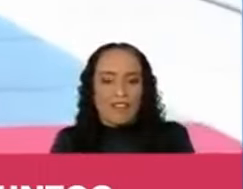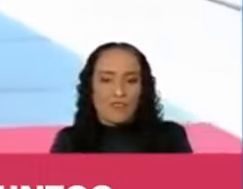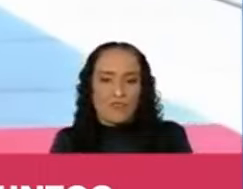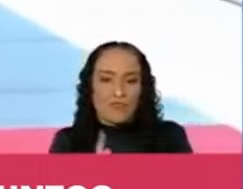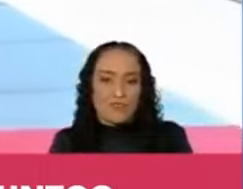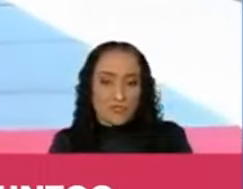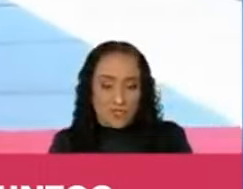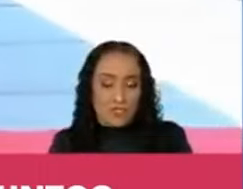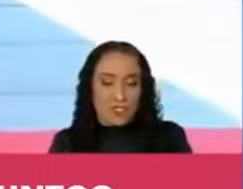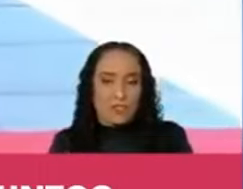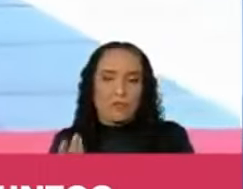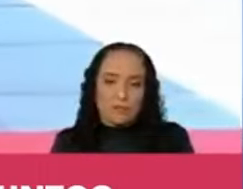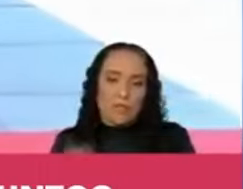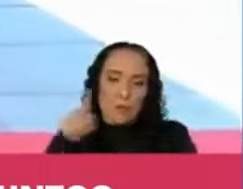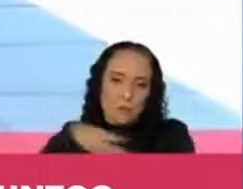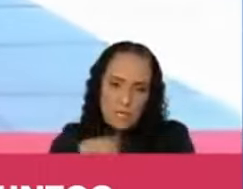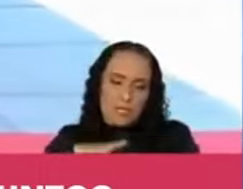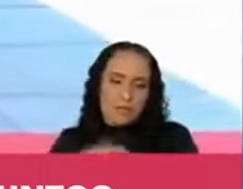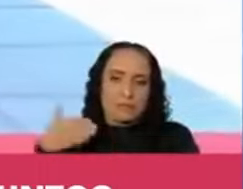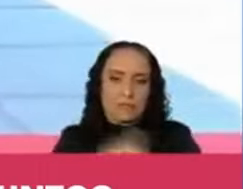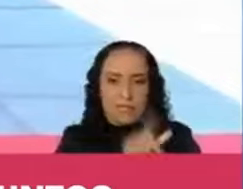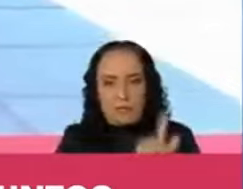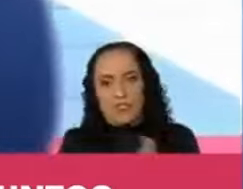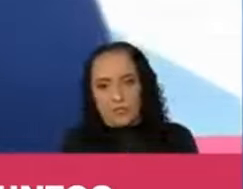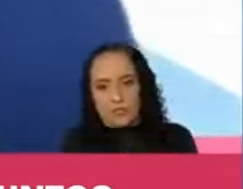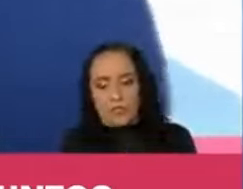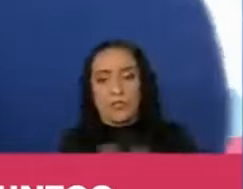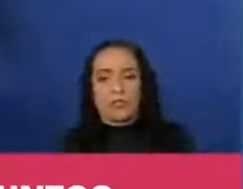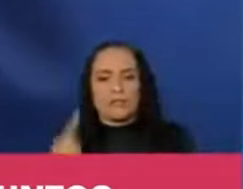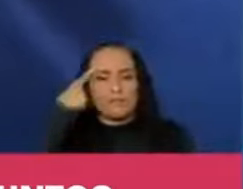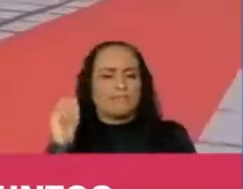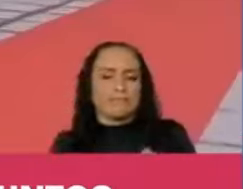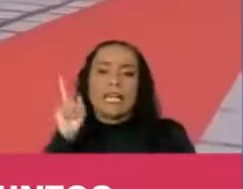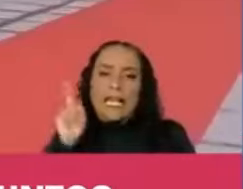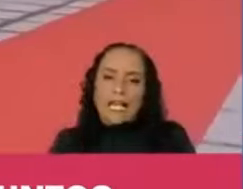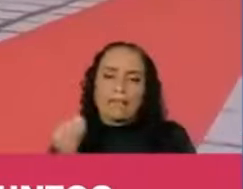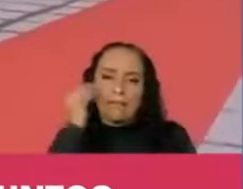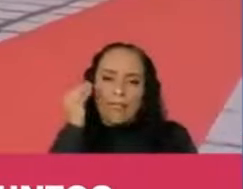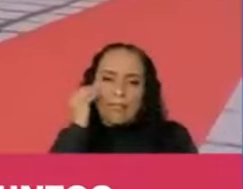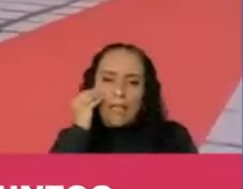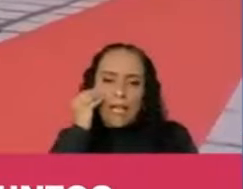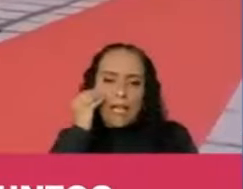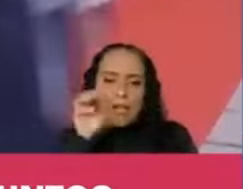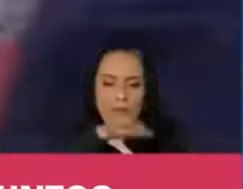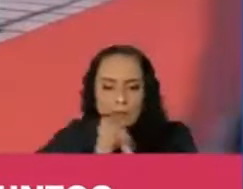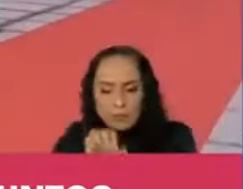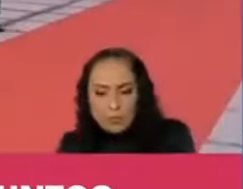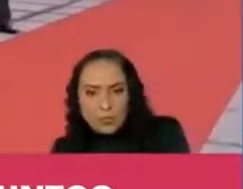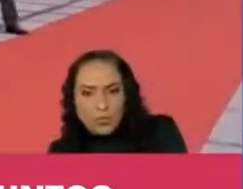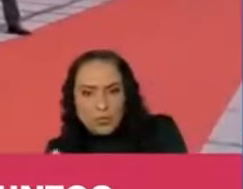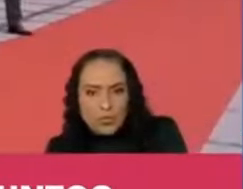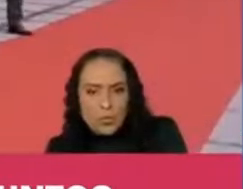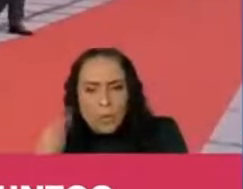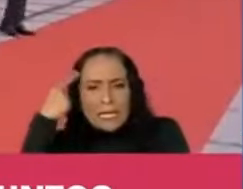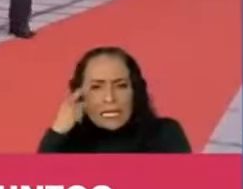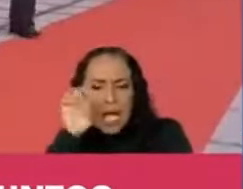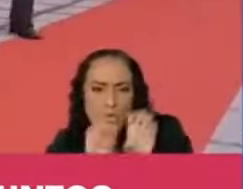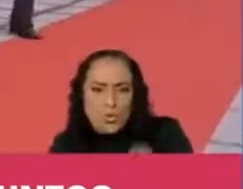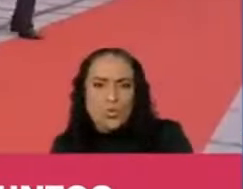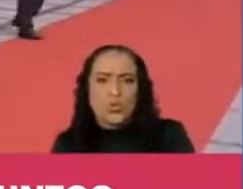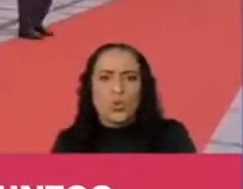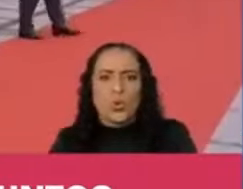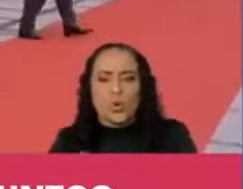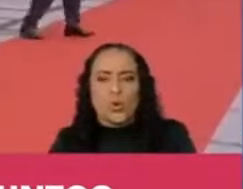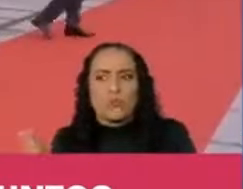né? Ali, beijinhos. Uma conversa boa, né? Um